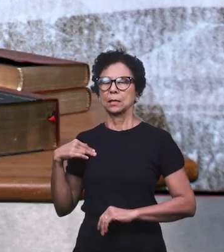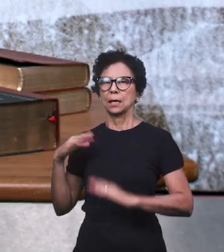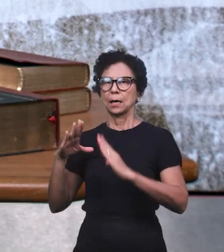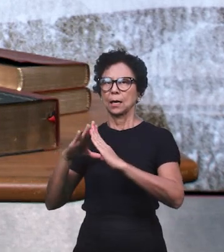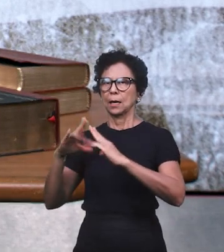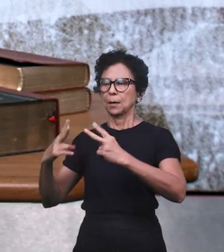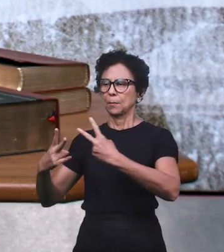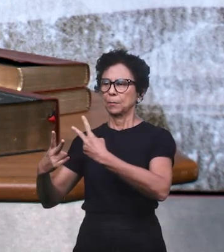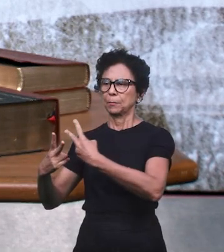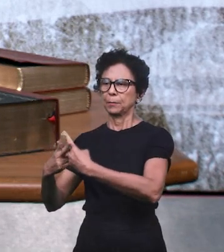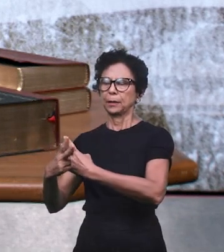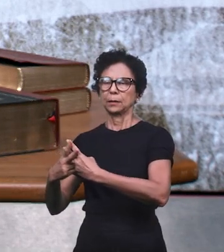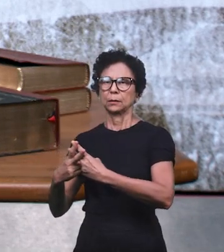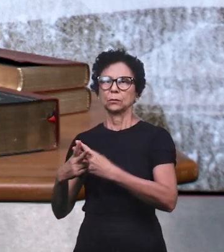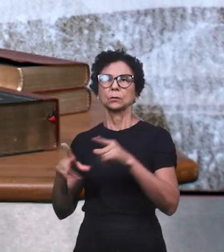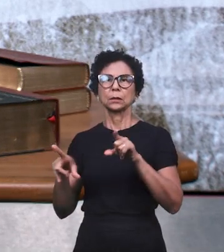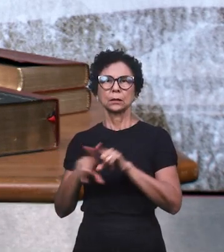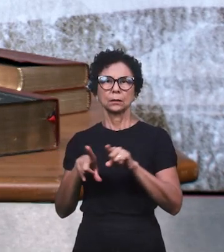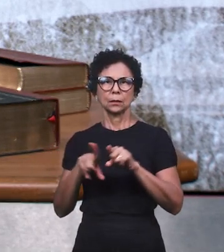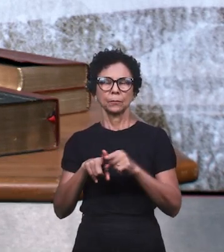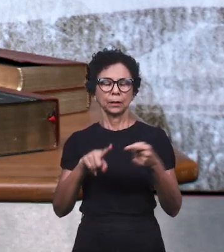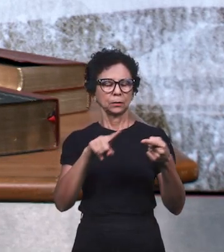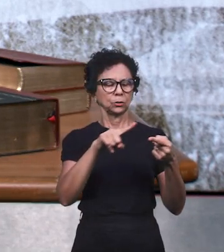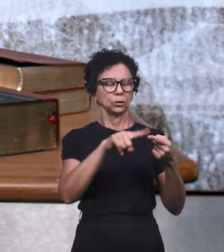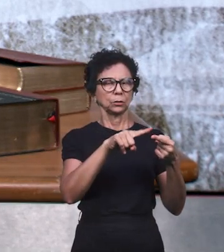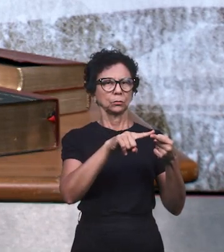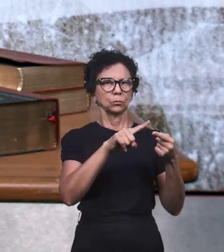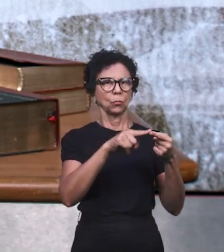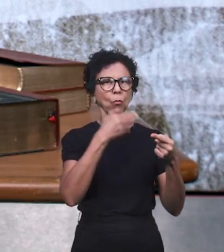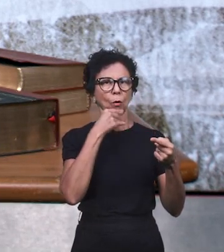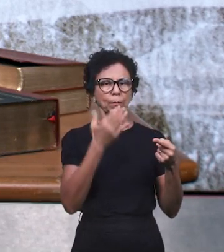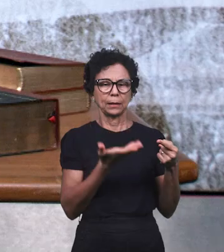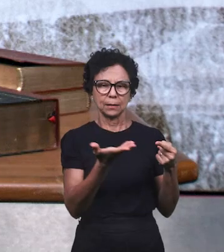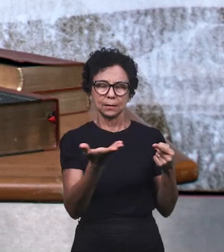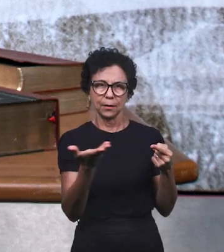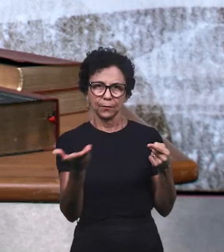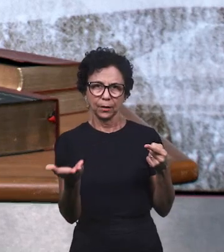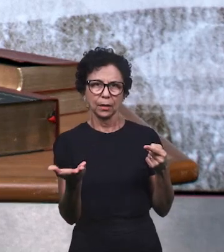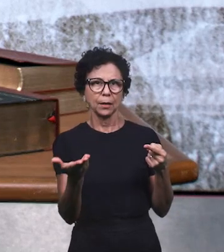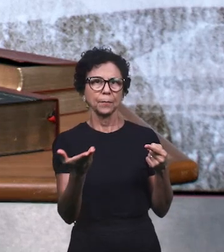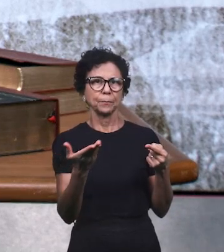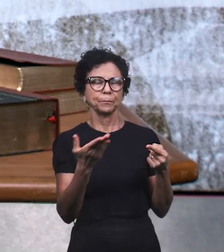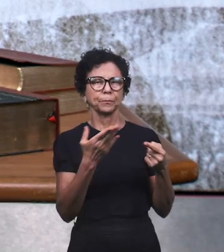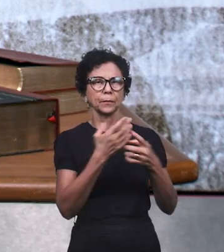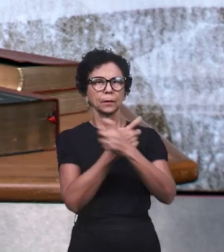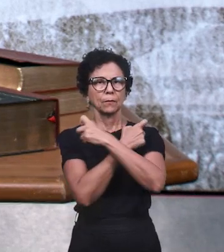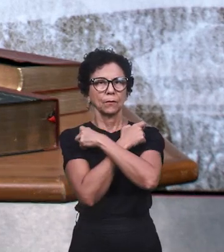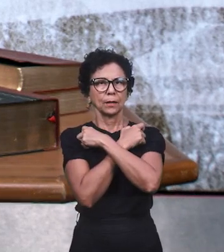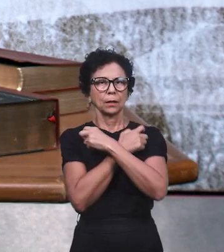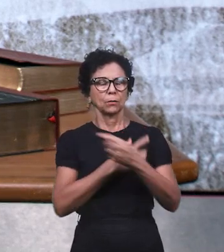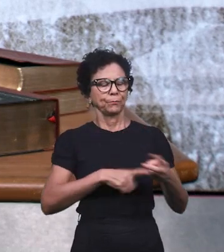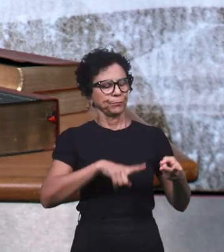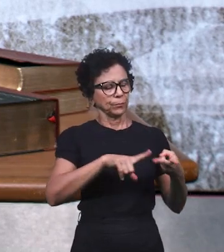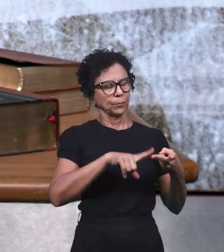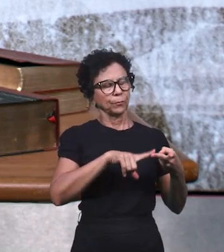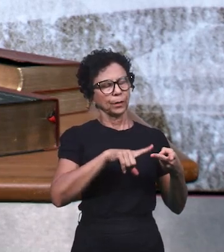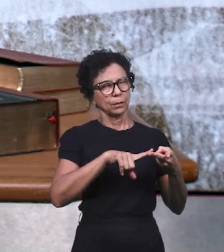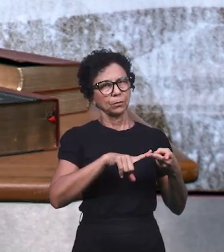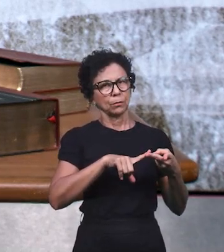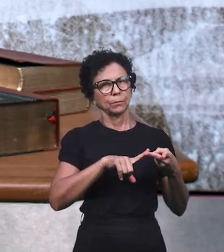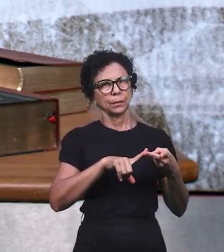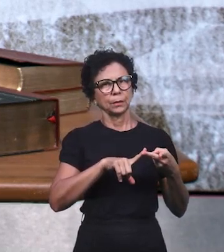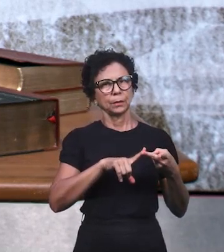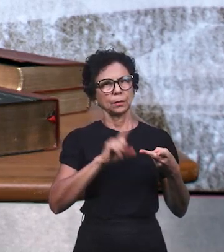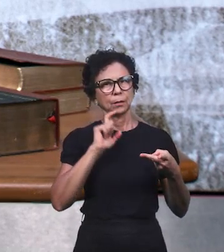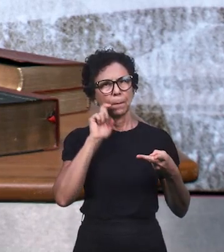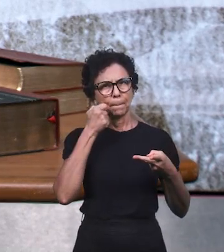o padeiro, que trabalhavam próximos a Faraó, eles foram lançados no cárcere e eles tiveram cada